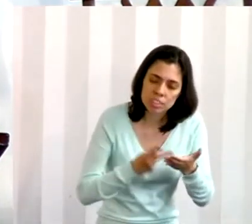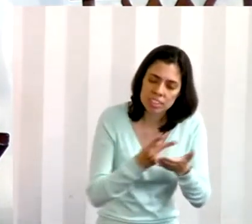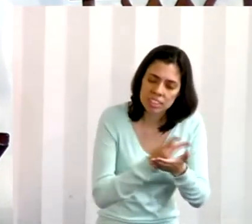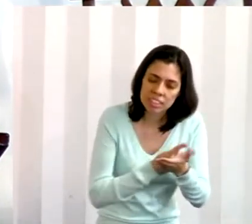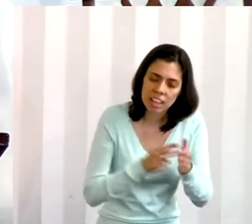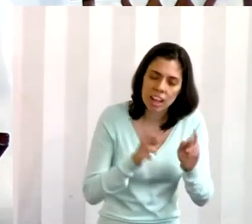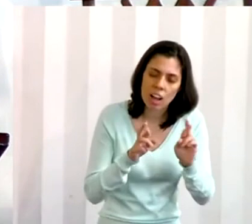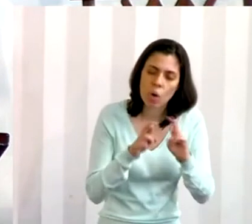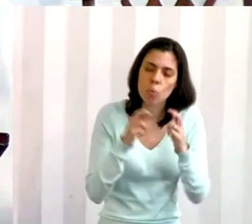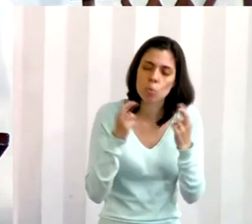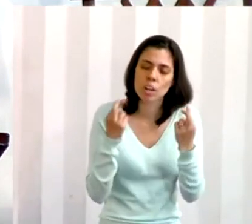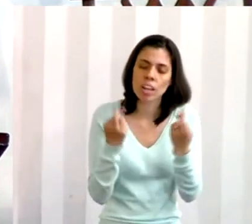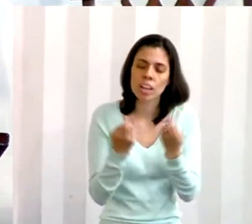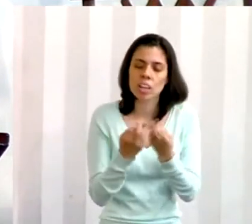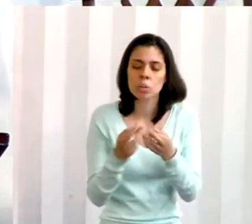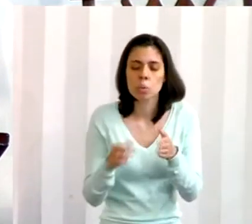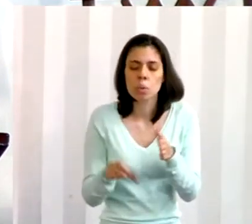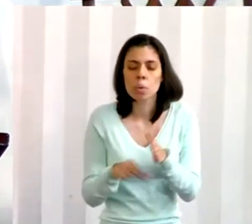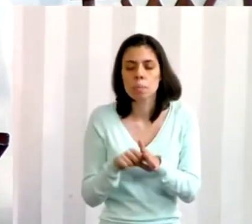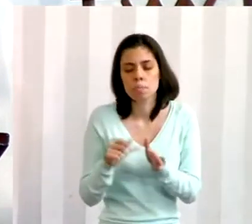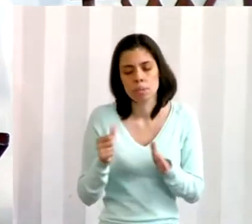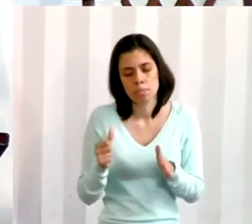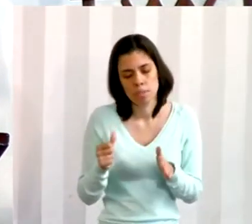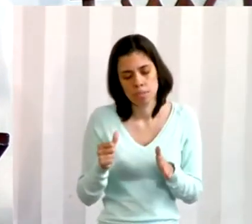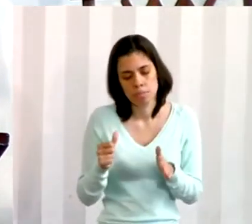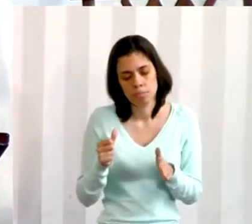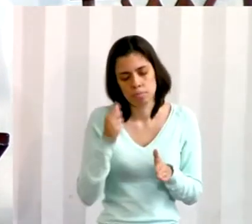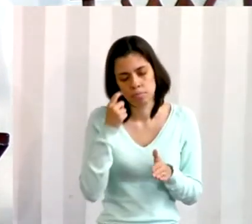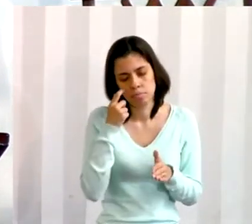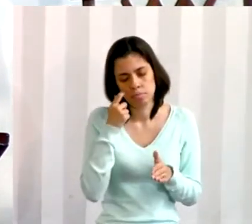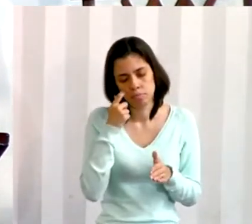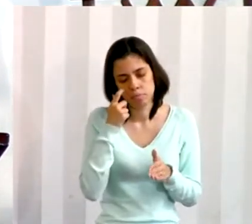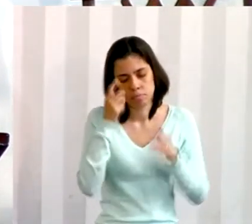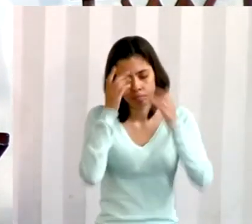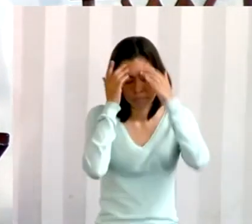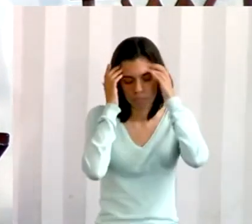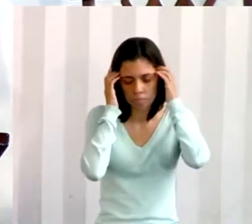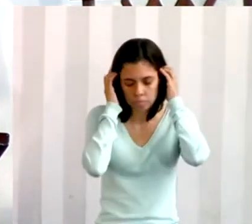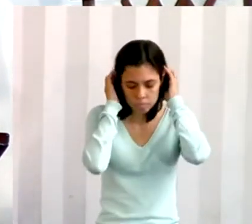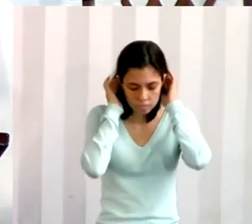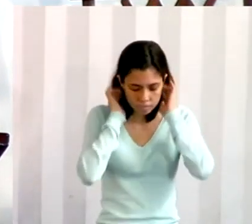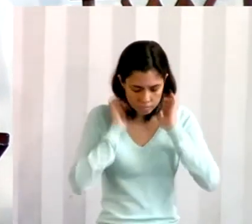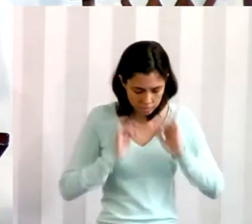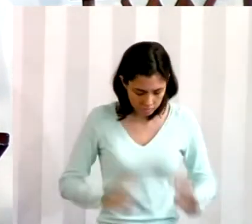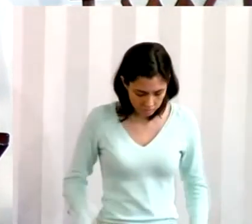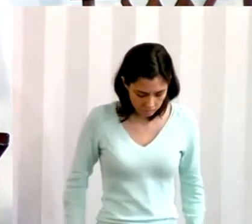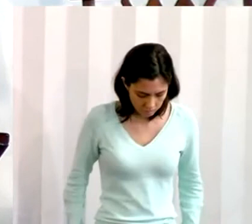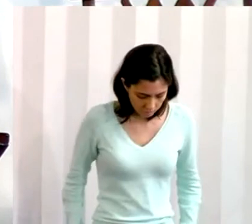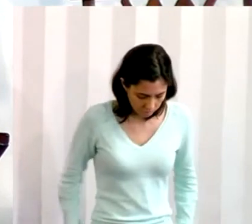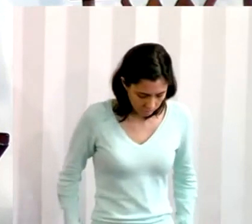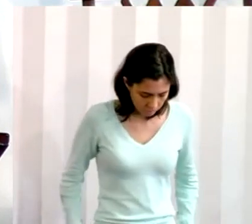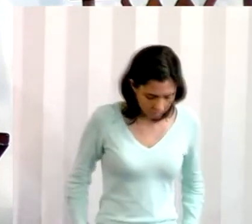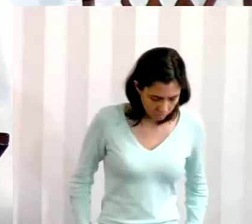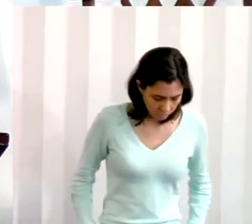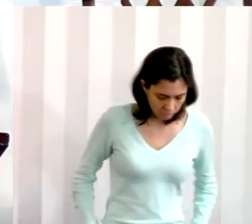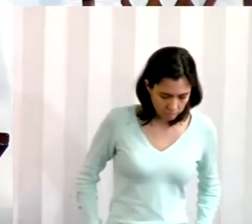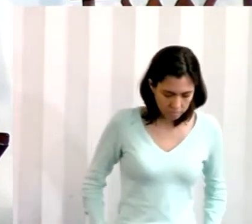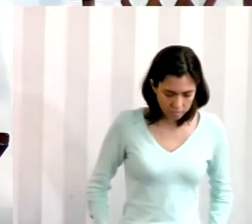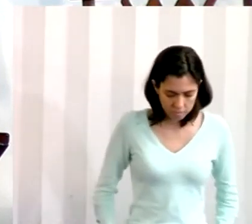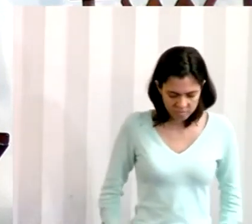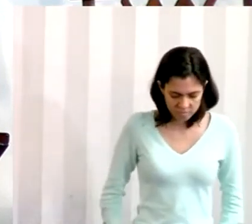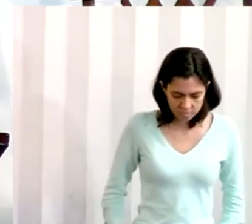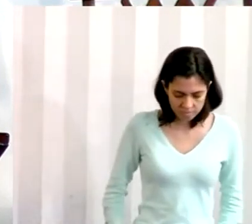reino, antes das coisas que queremos. Senhor, talvez muitos de nós precisem de